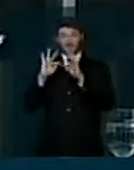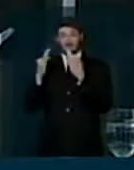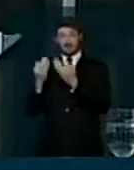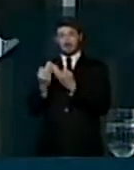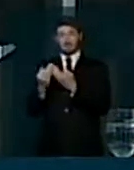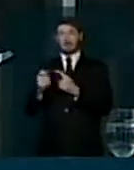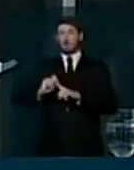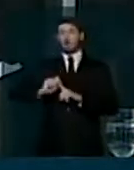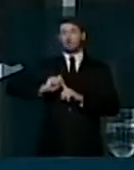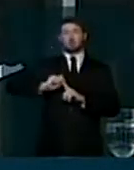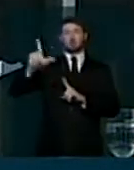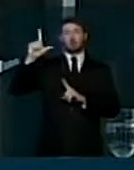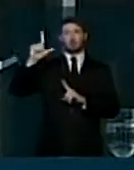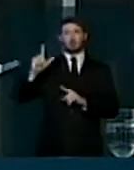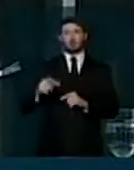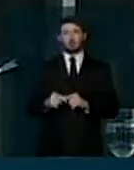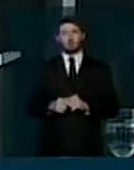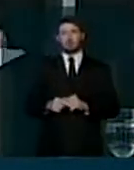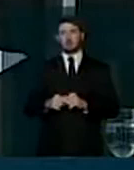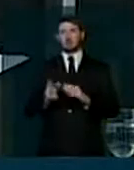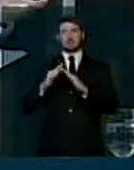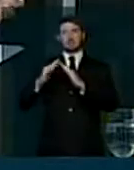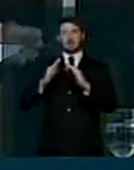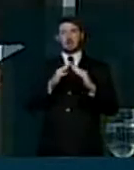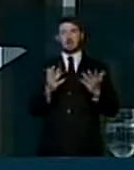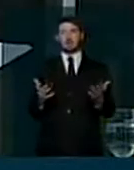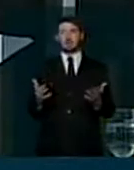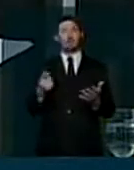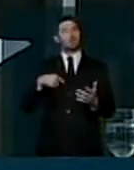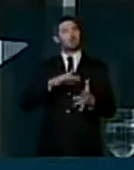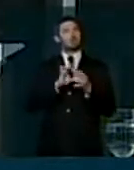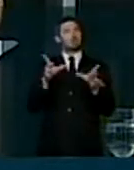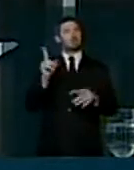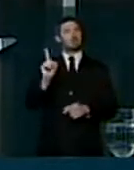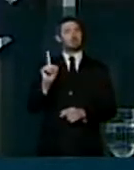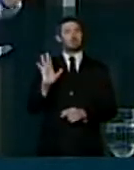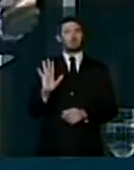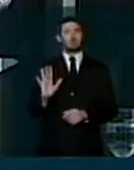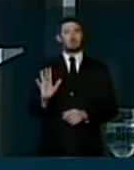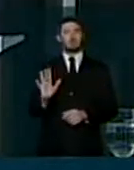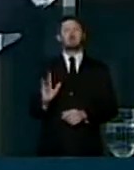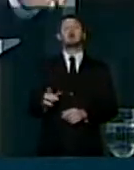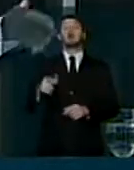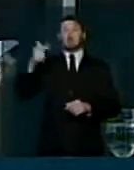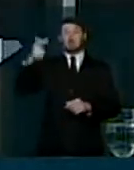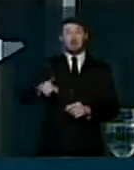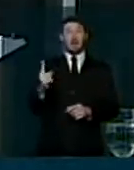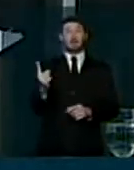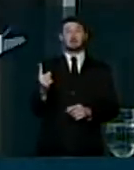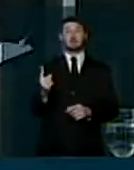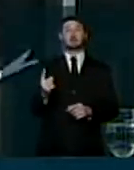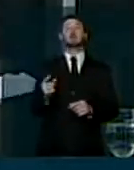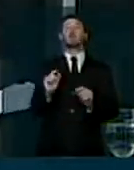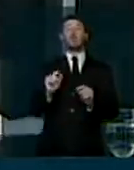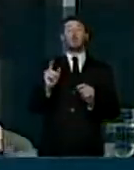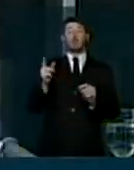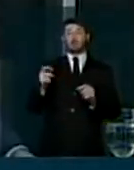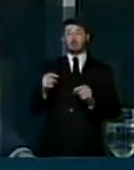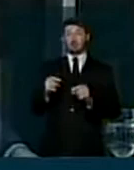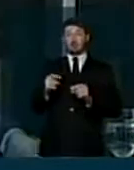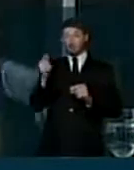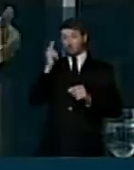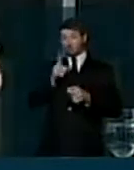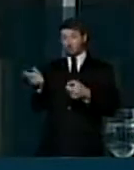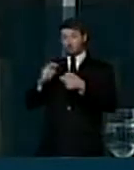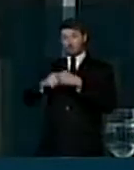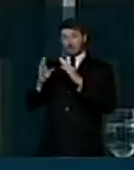foram jogadas ao relento, desassistidas. E nós não permitimos a isso. E mais, essa reintegração de